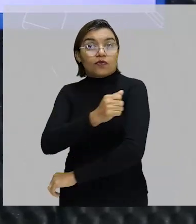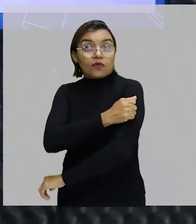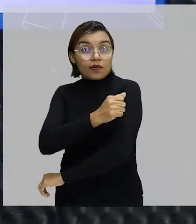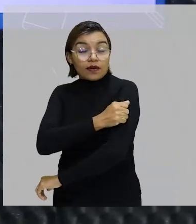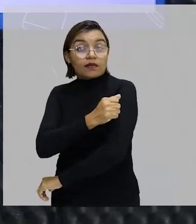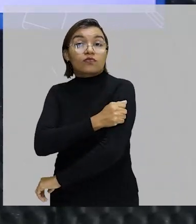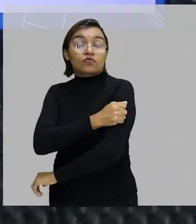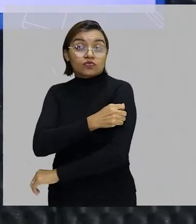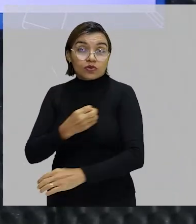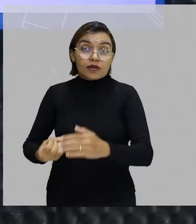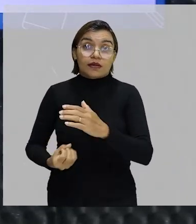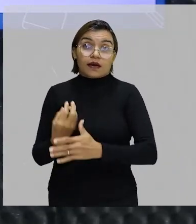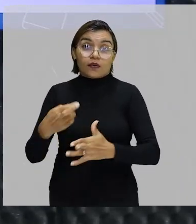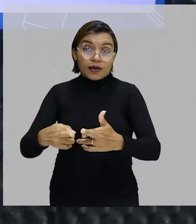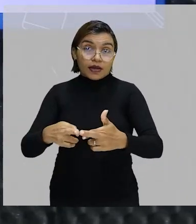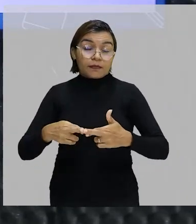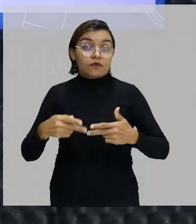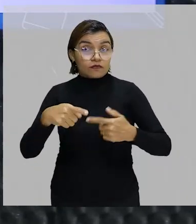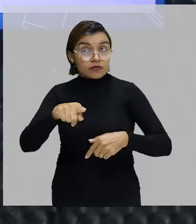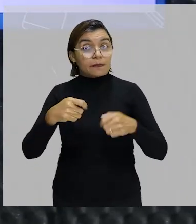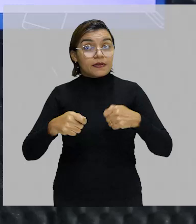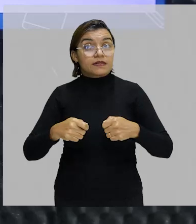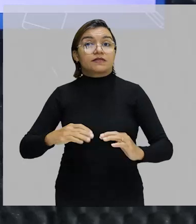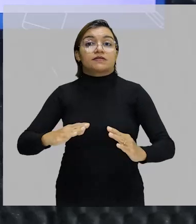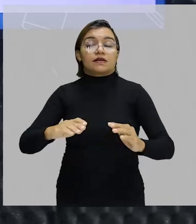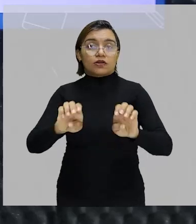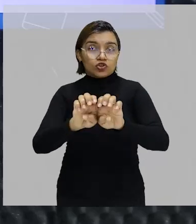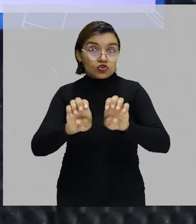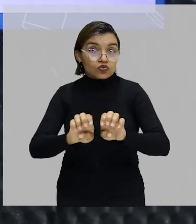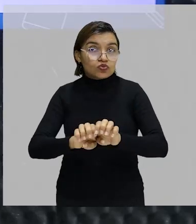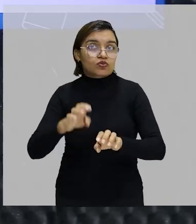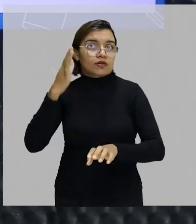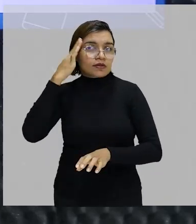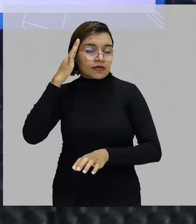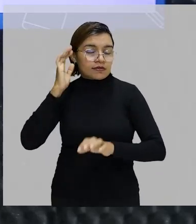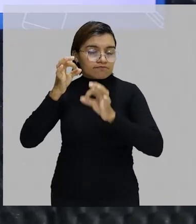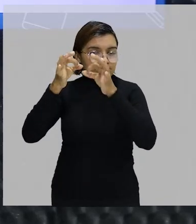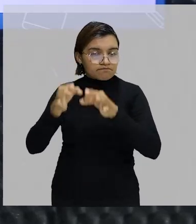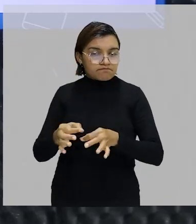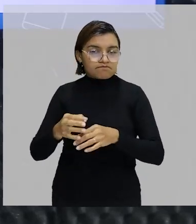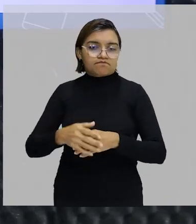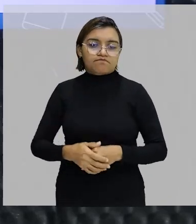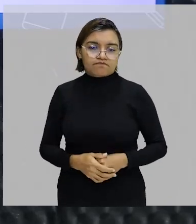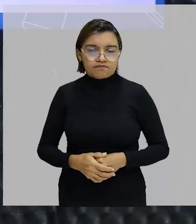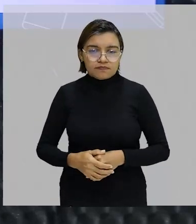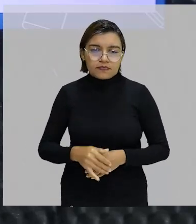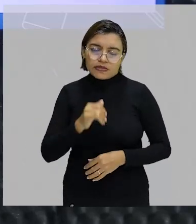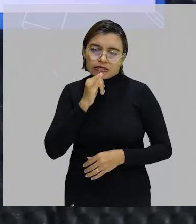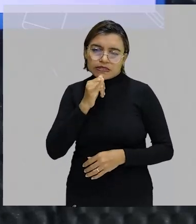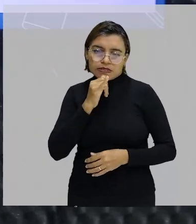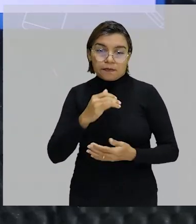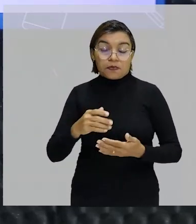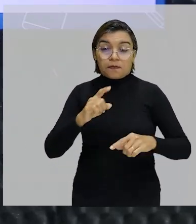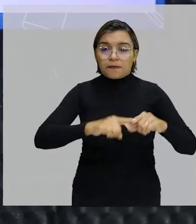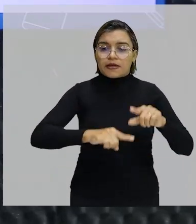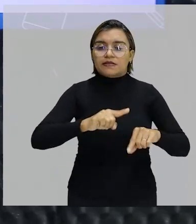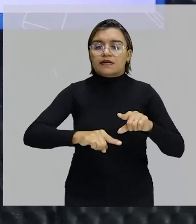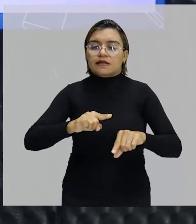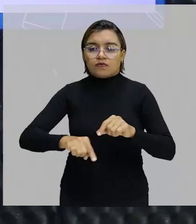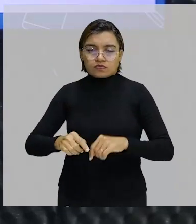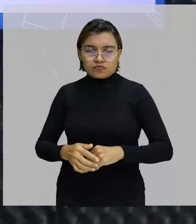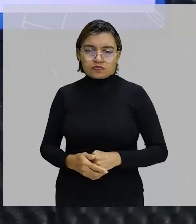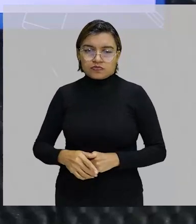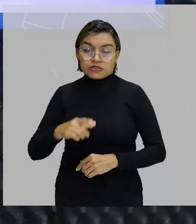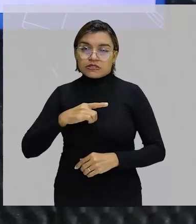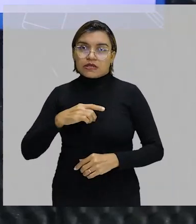precisa conhecer a estrutura. Quando eles querem requisitar algo, por exemplo, o material, eles querem fazer